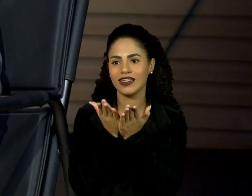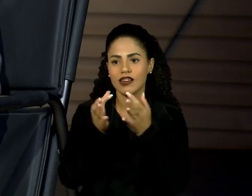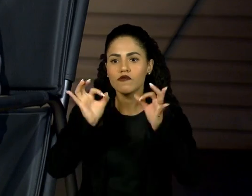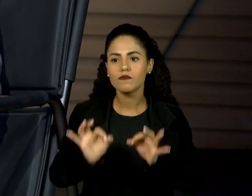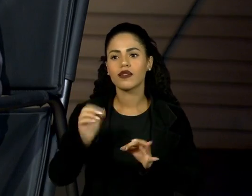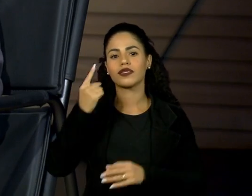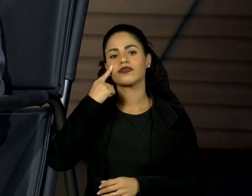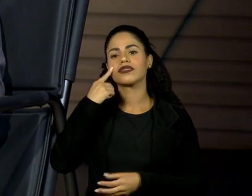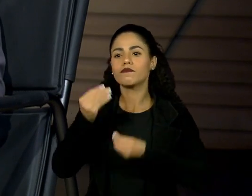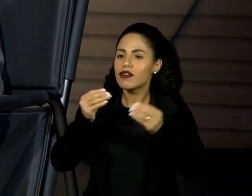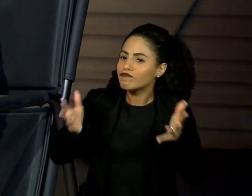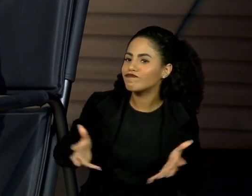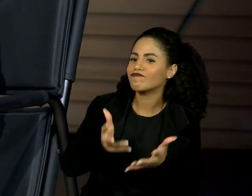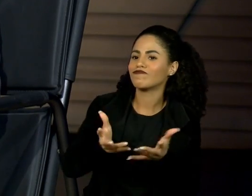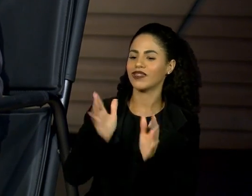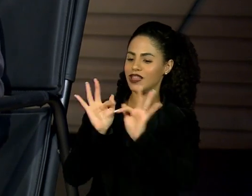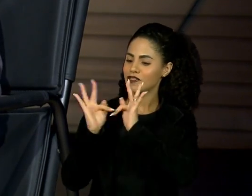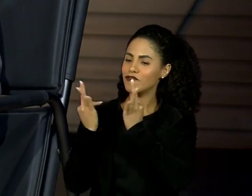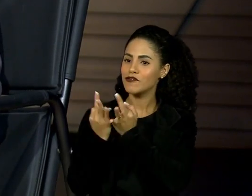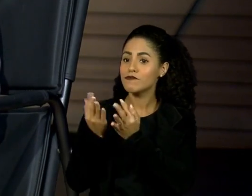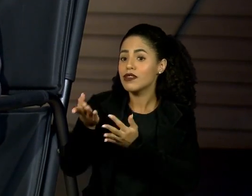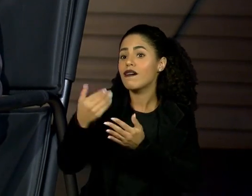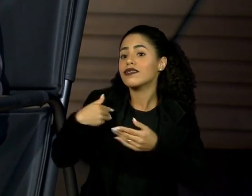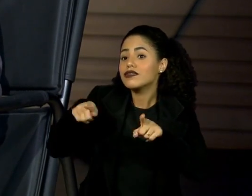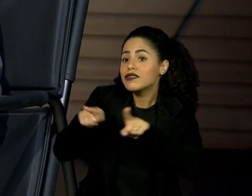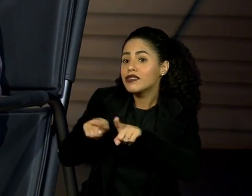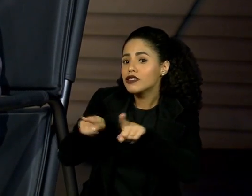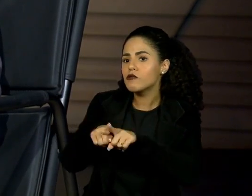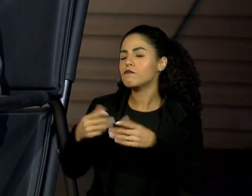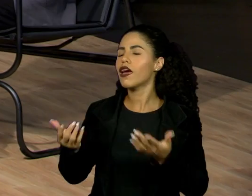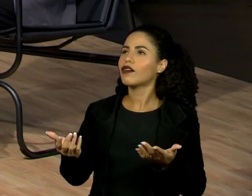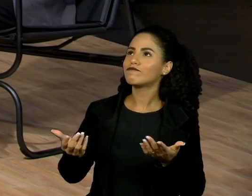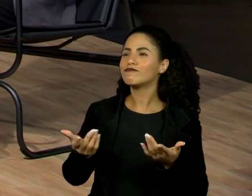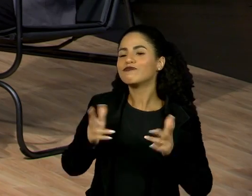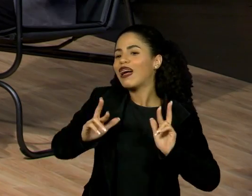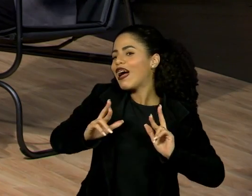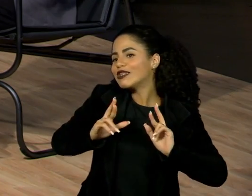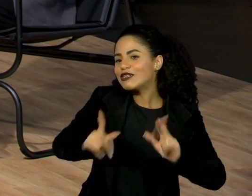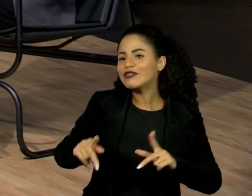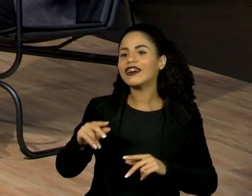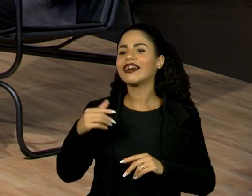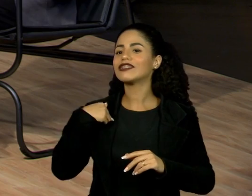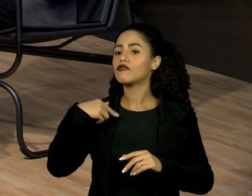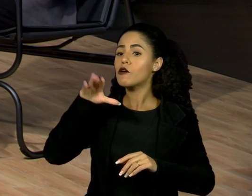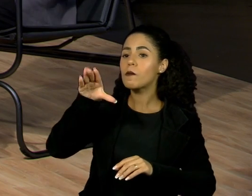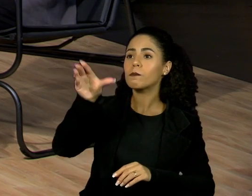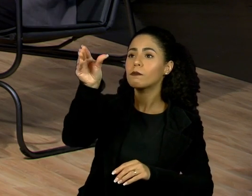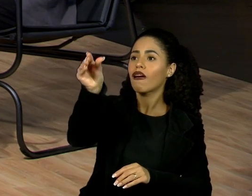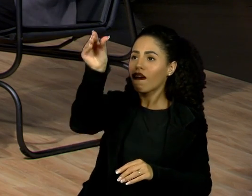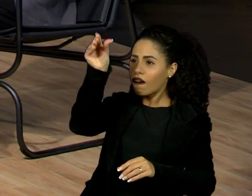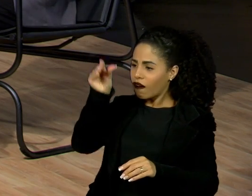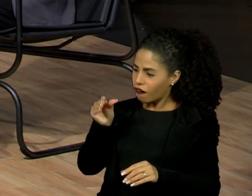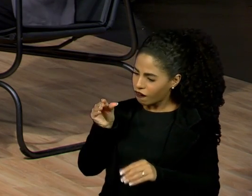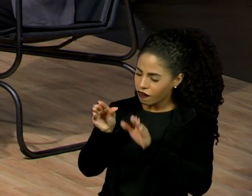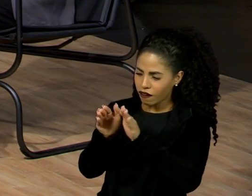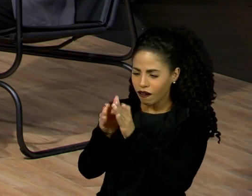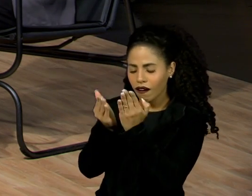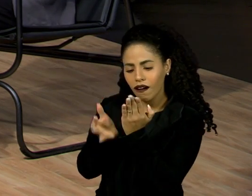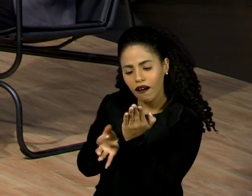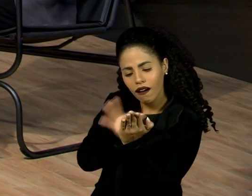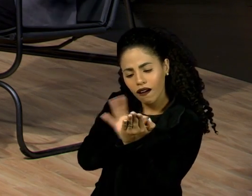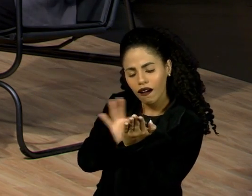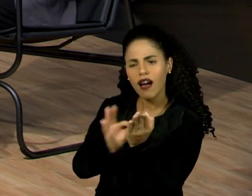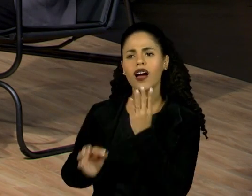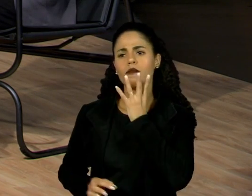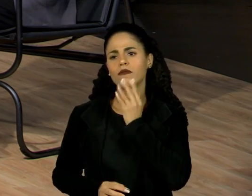da família, mais um incentivo assim que fazia com que eu lesse o que eu quisesse, sem dizer, não, é Machado de